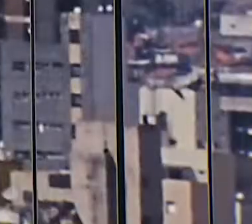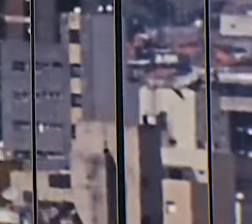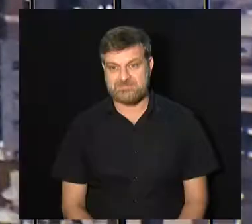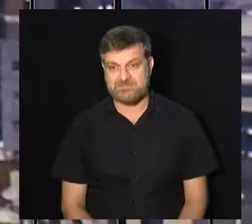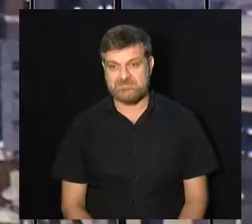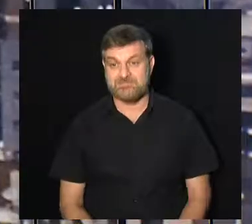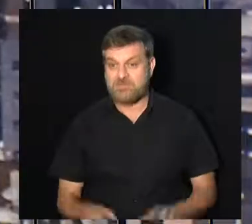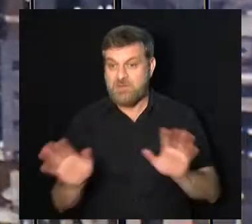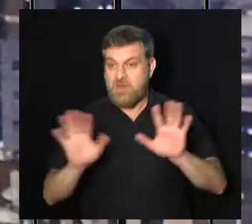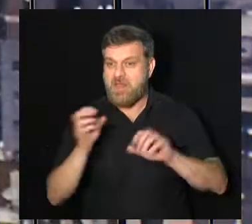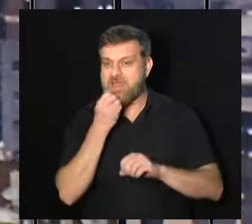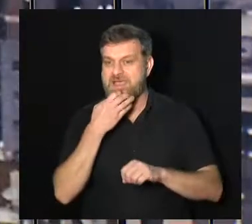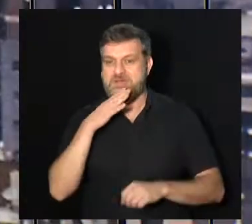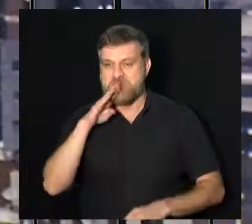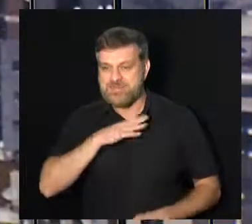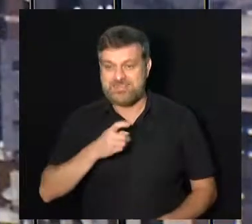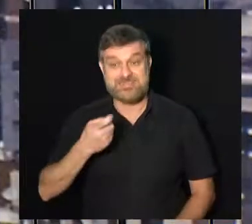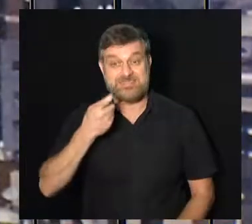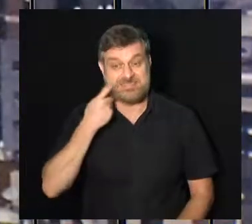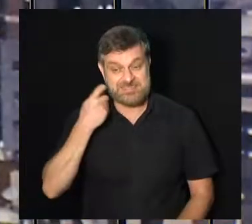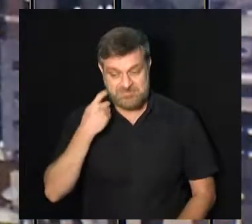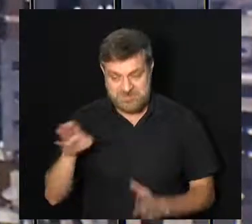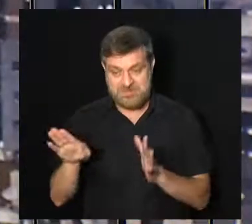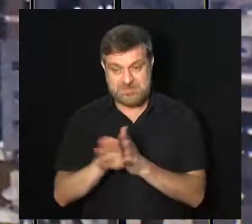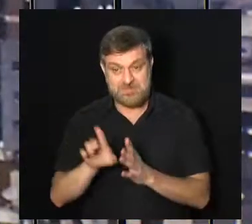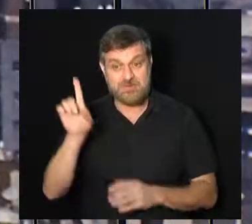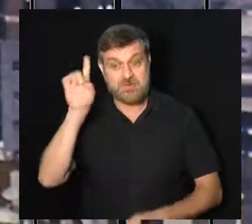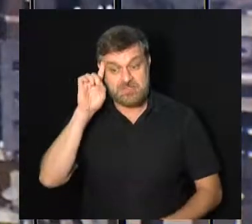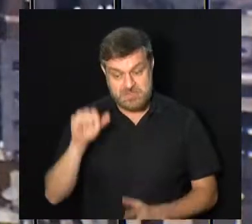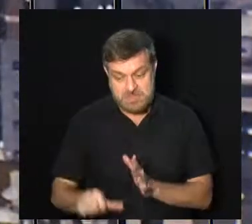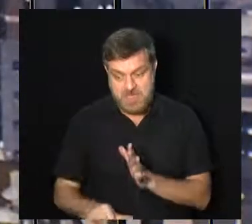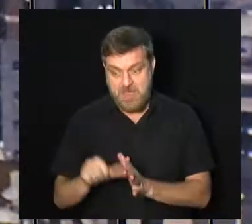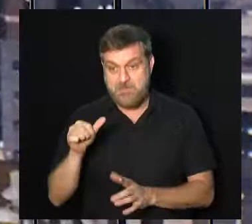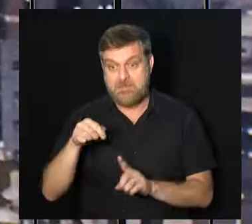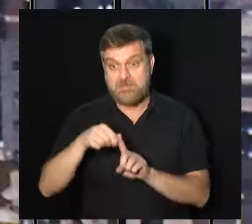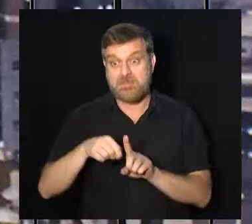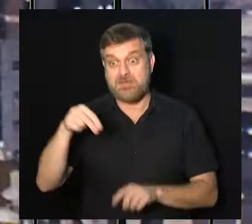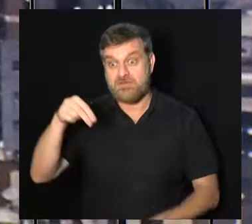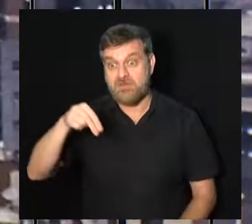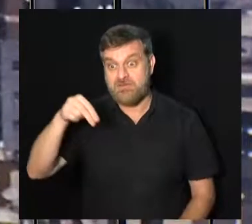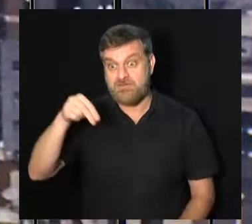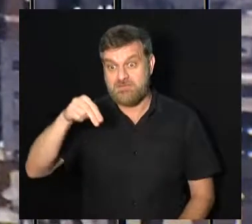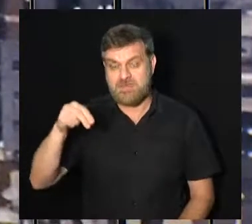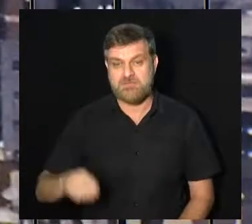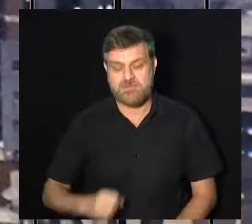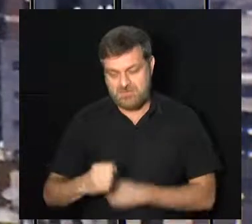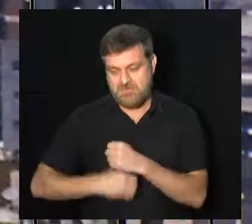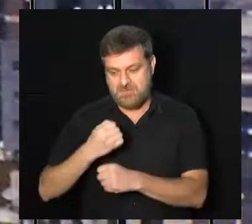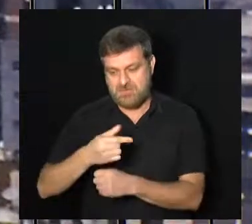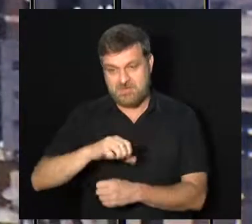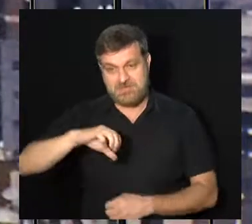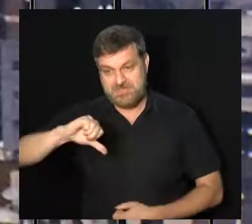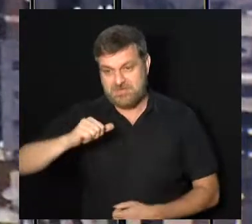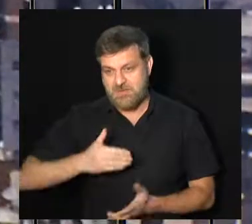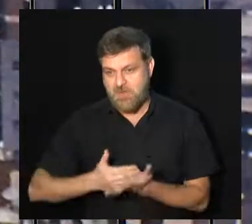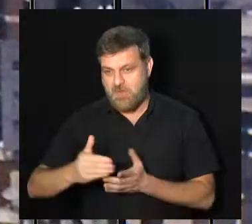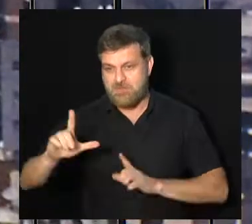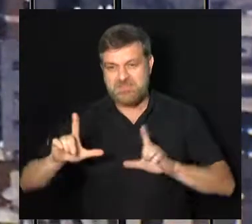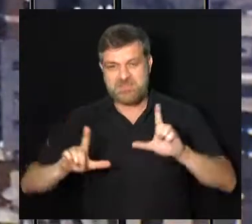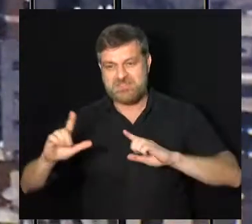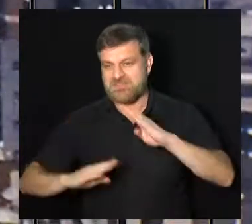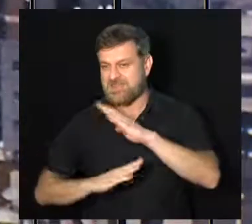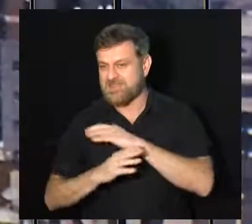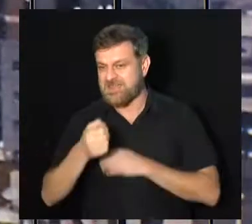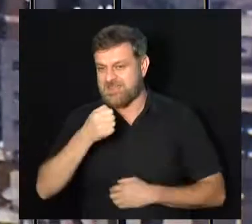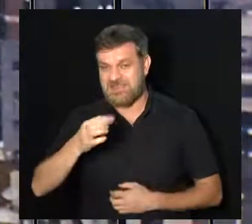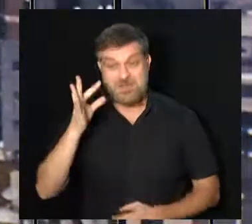Olá, boa tarde. A sexta-feira chegou, dia 1º de novembro de 2019. Está no ar o Jornal Câmara